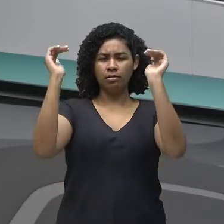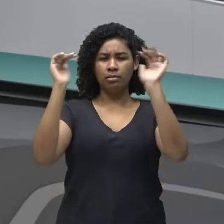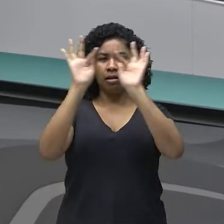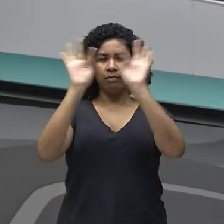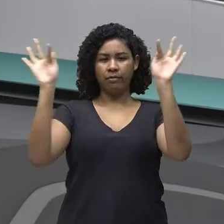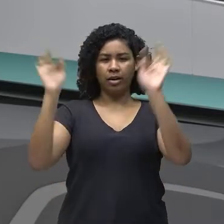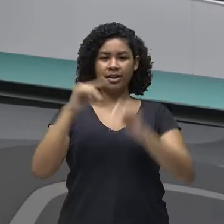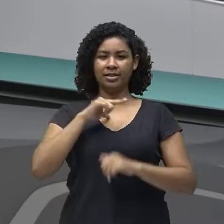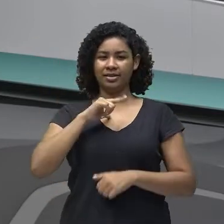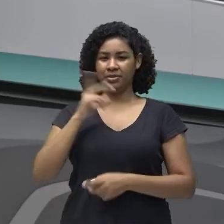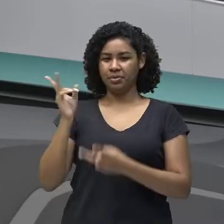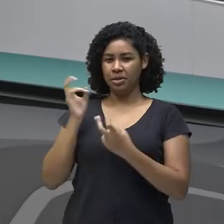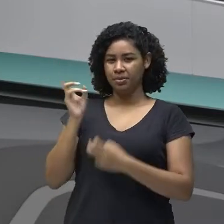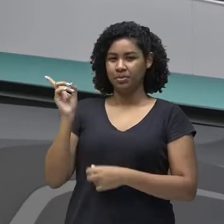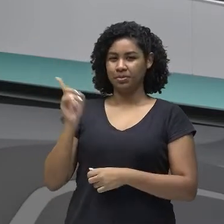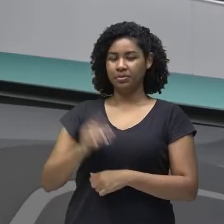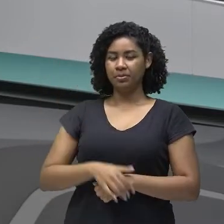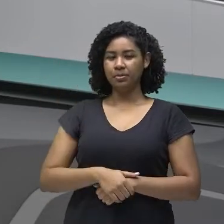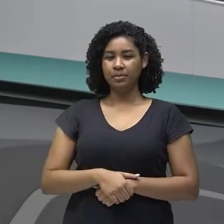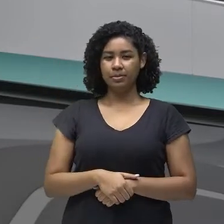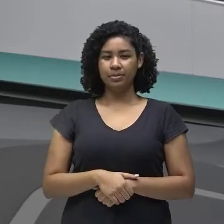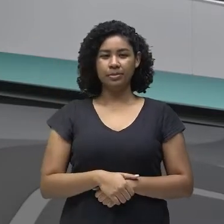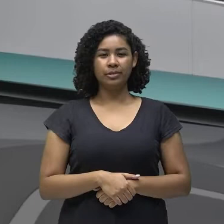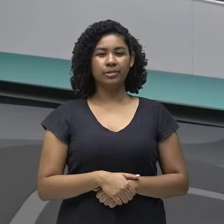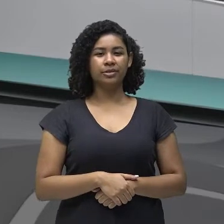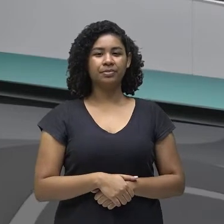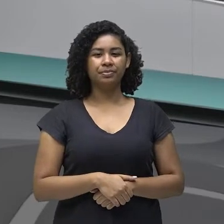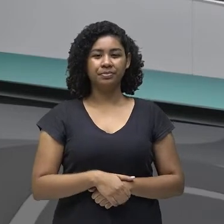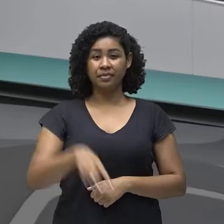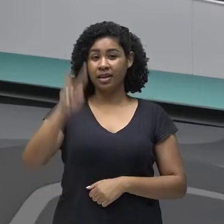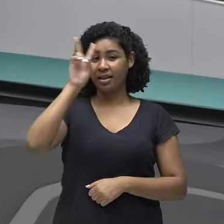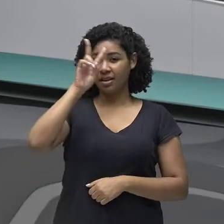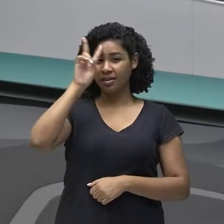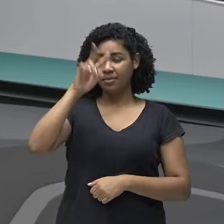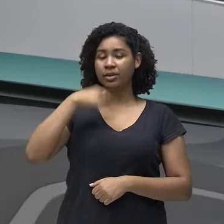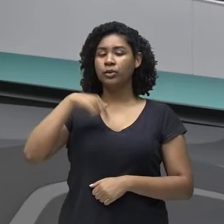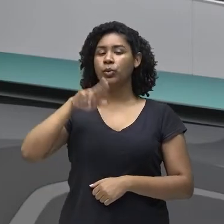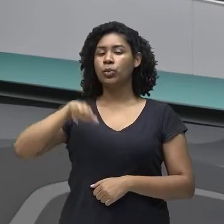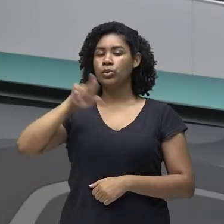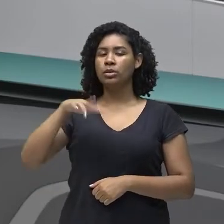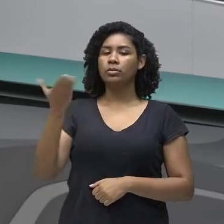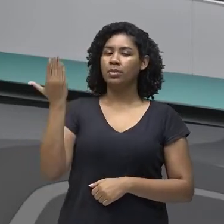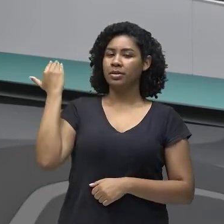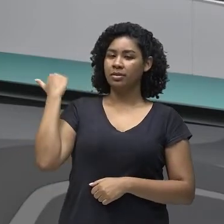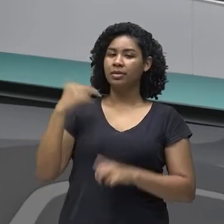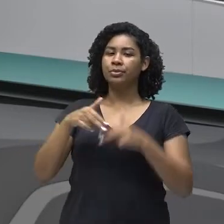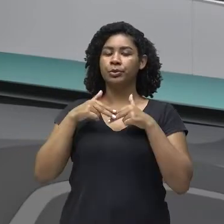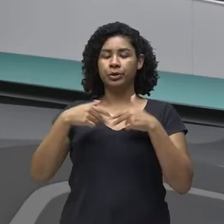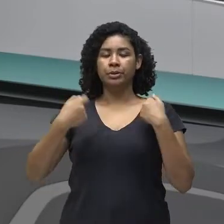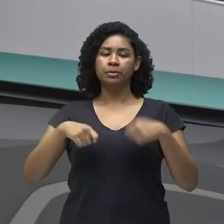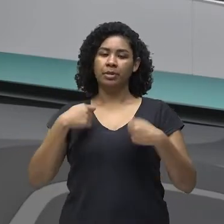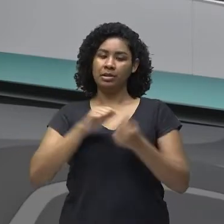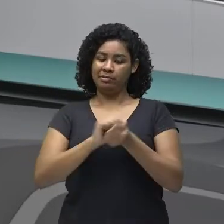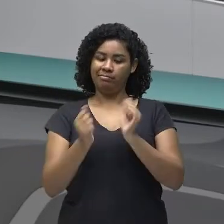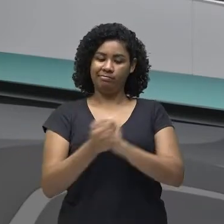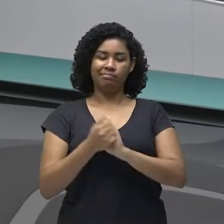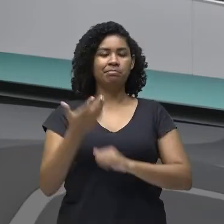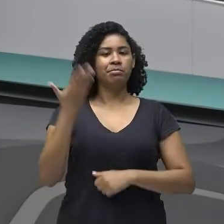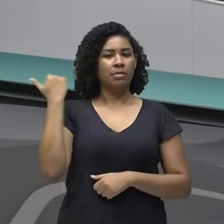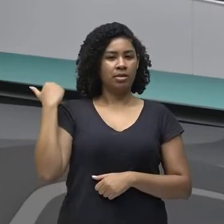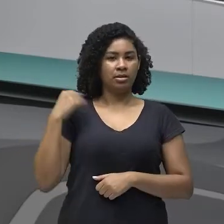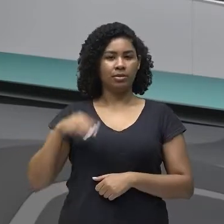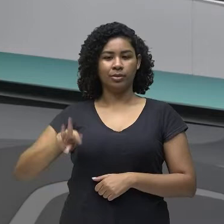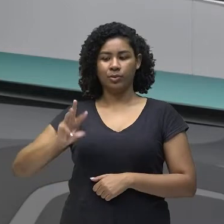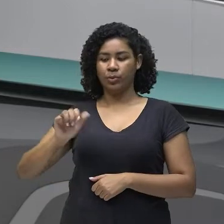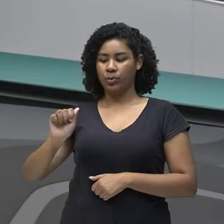Solomon was watching TV. Lembra que eu estou falando past, não é? Então, tem que ter o verbo to be no passado ali. Solomon